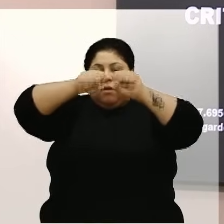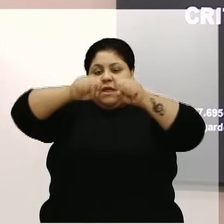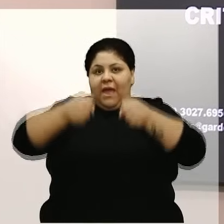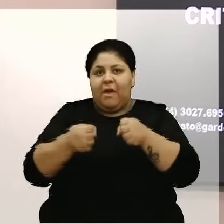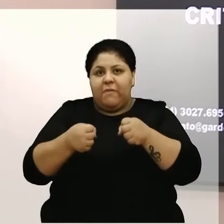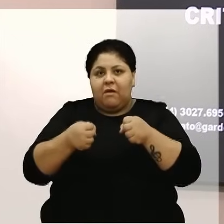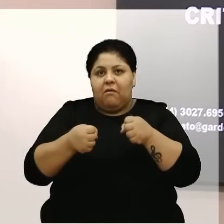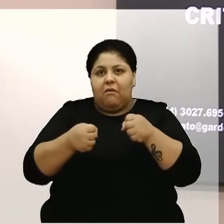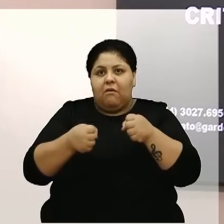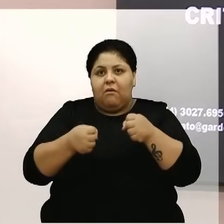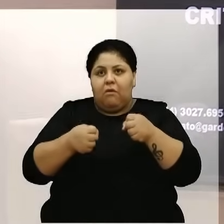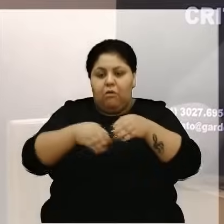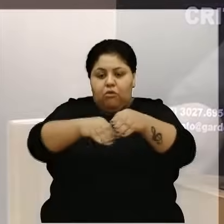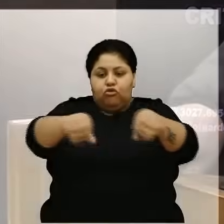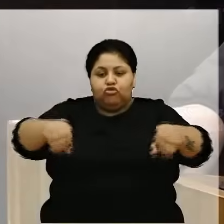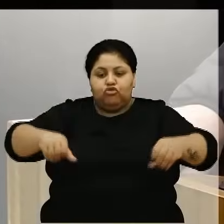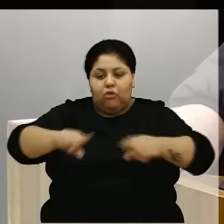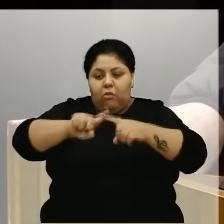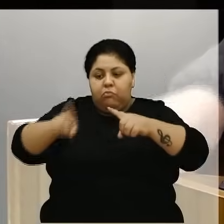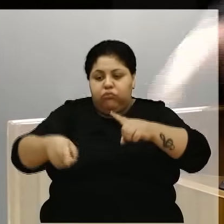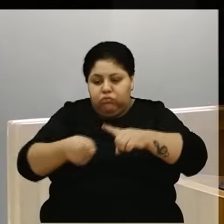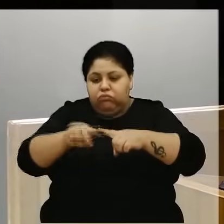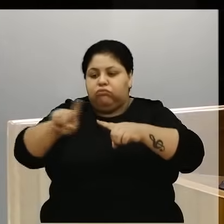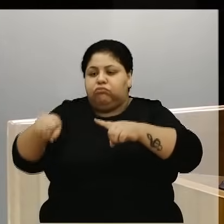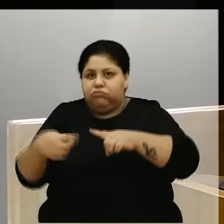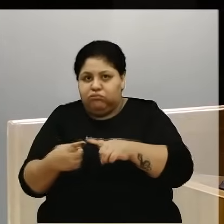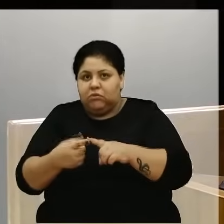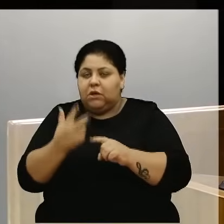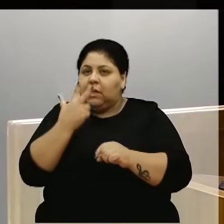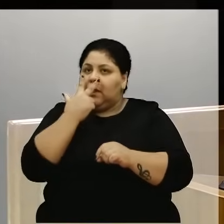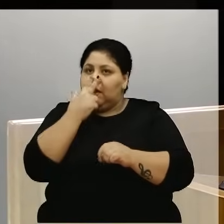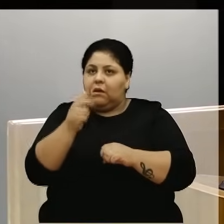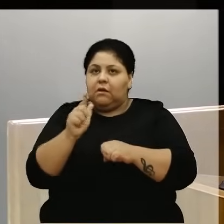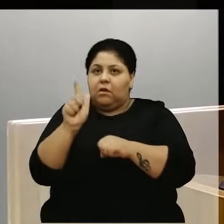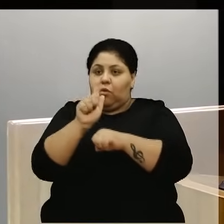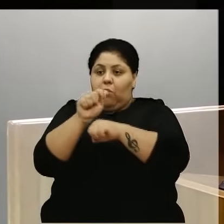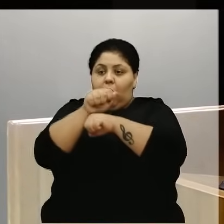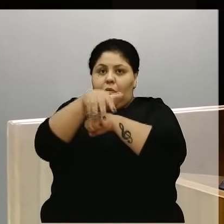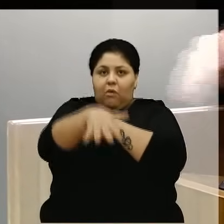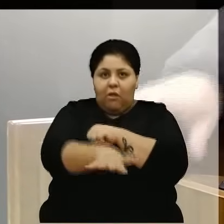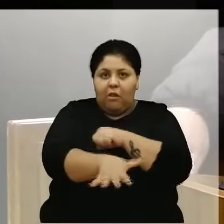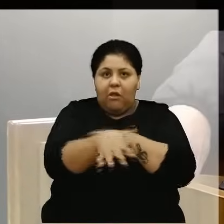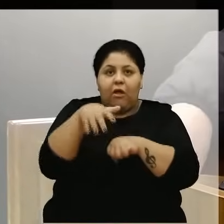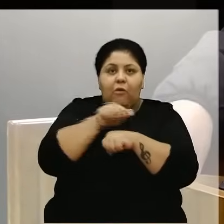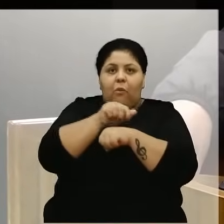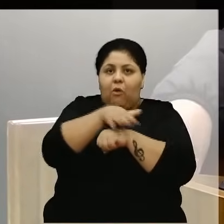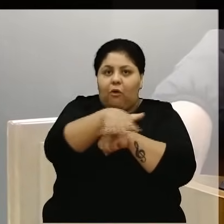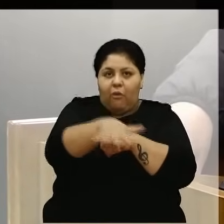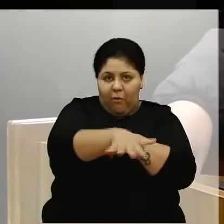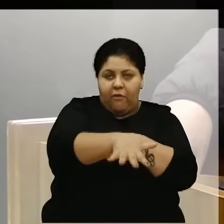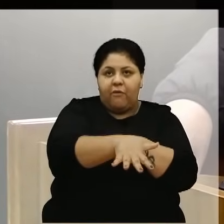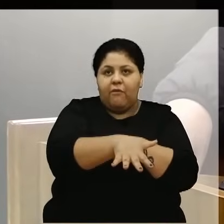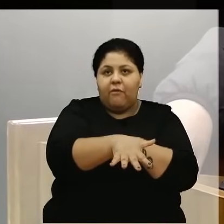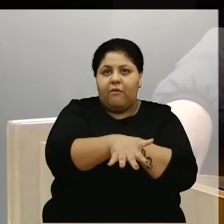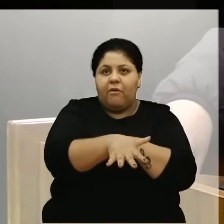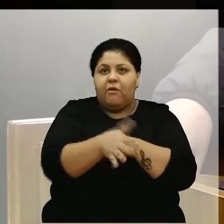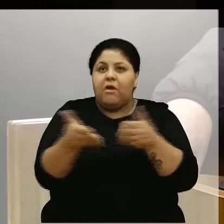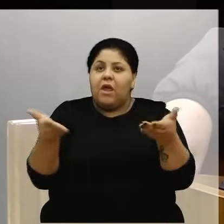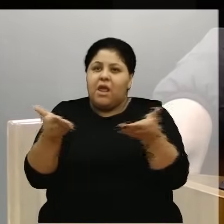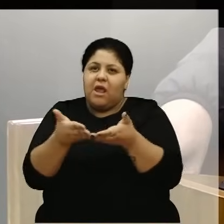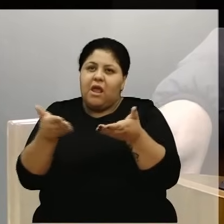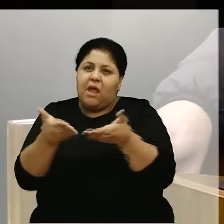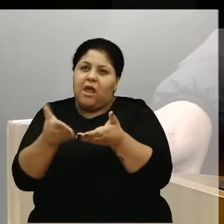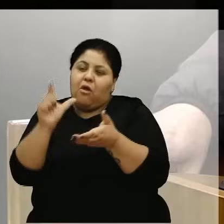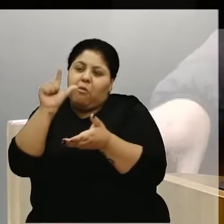solo. É a mesma situação que está acontecendo em Galópolis, só que em Galópolis uma proporção menor, porque está sendo pontual. E a situação que é um pouquinho